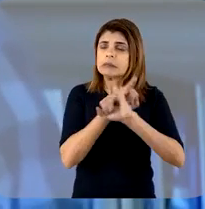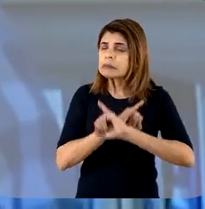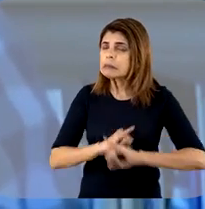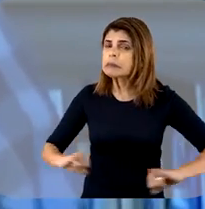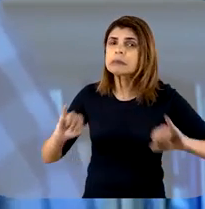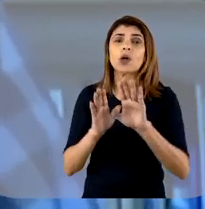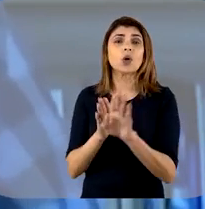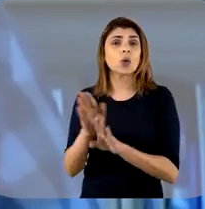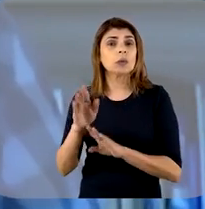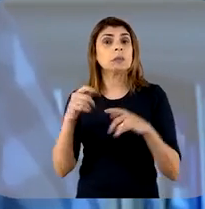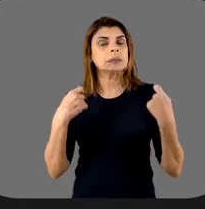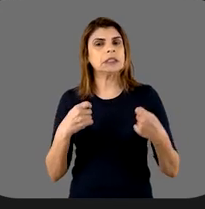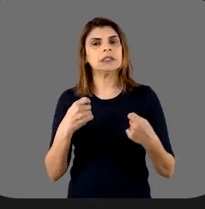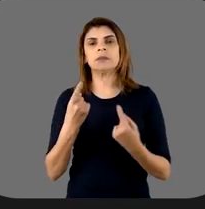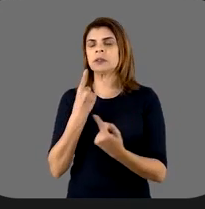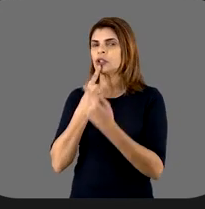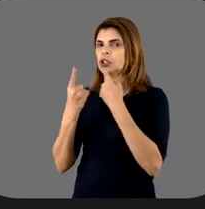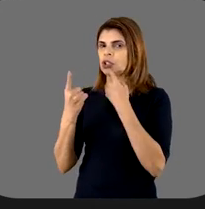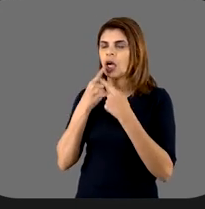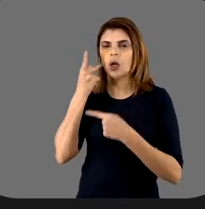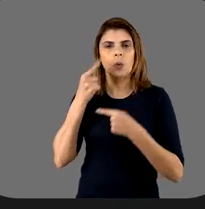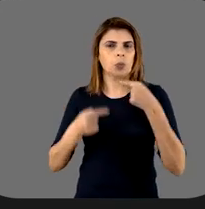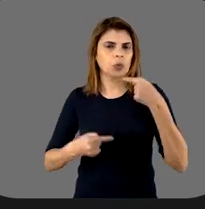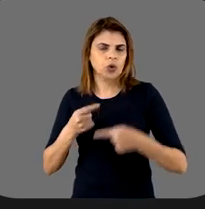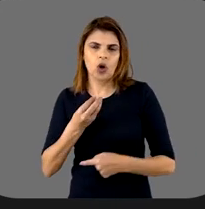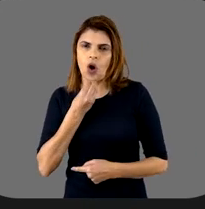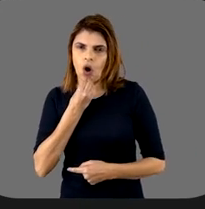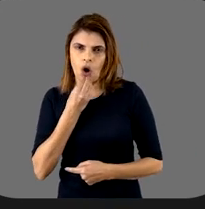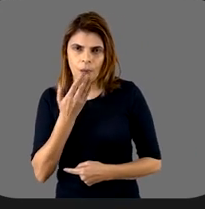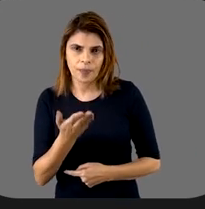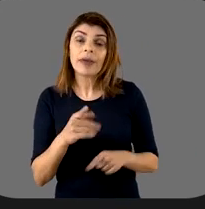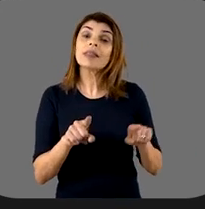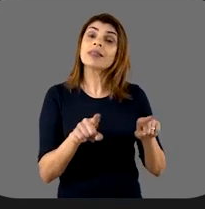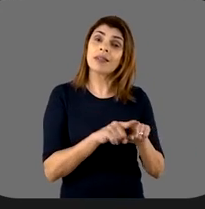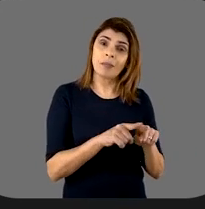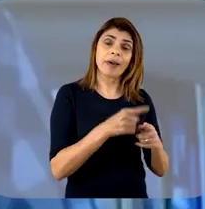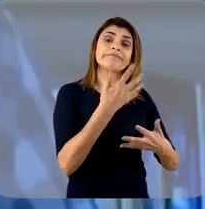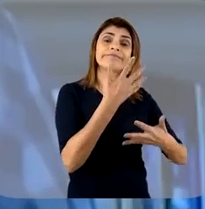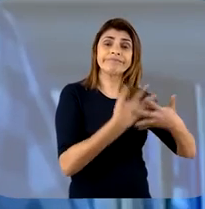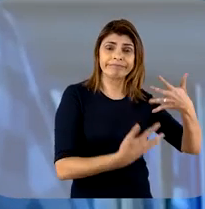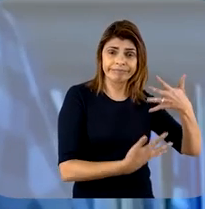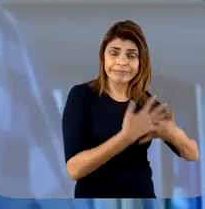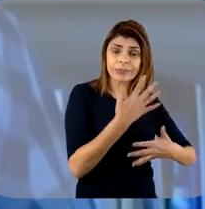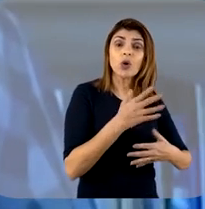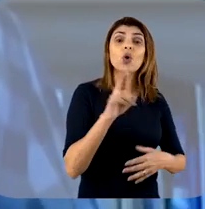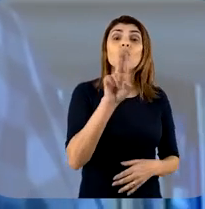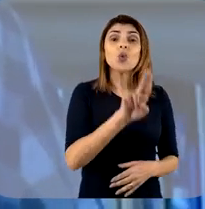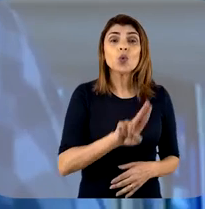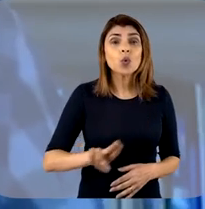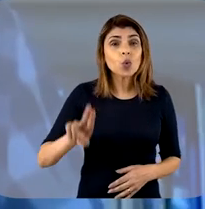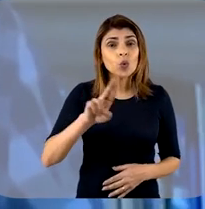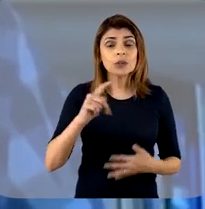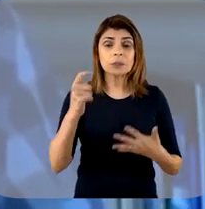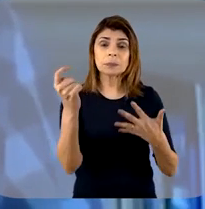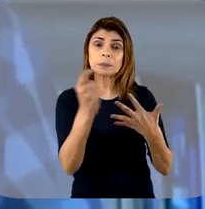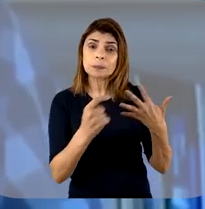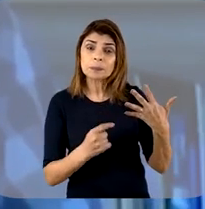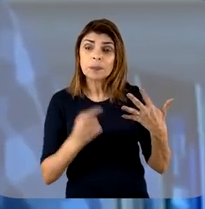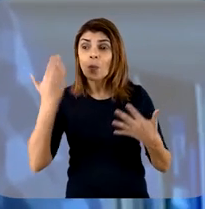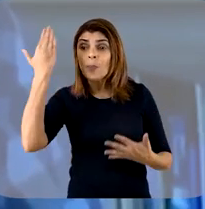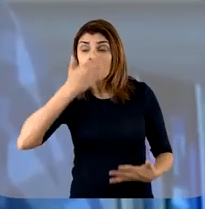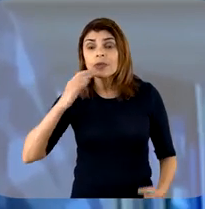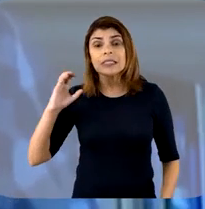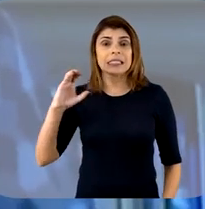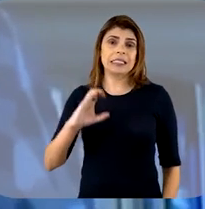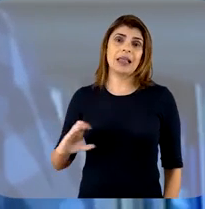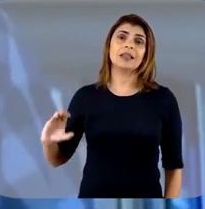implica um maior diálogo político, obviamente, mas implica também o uso de evidências científicas